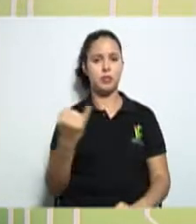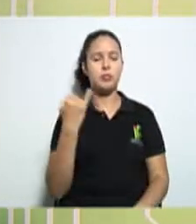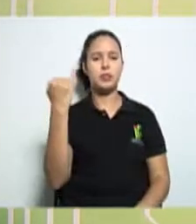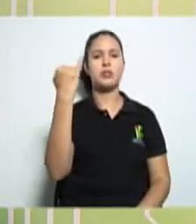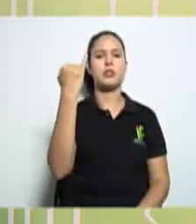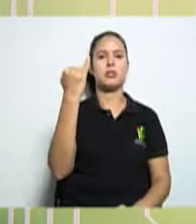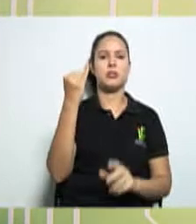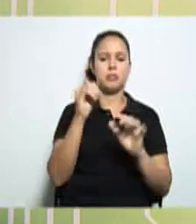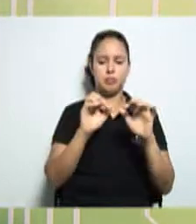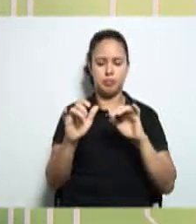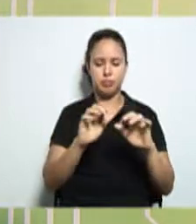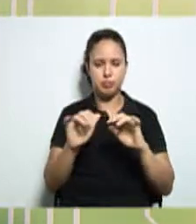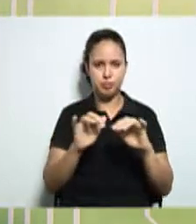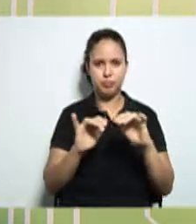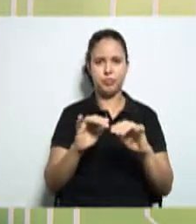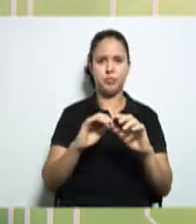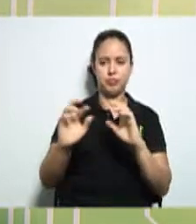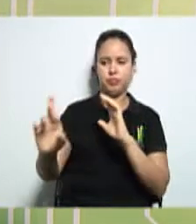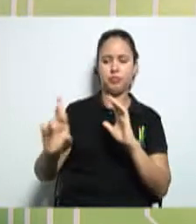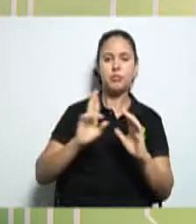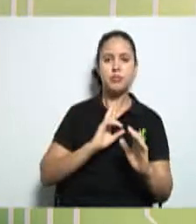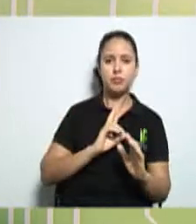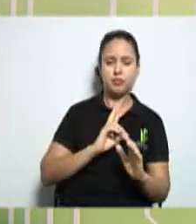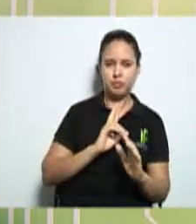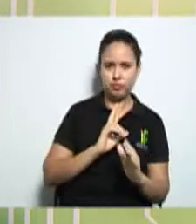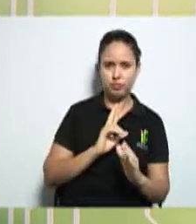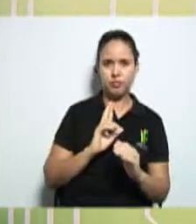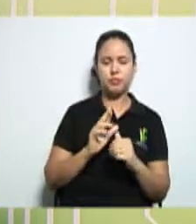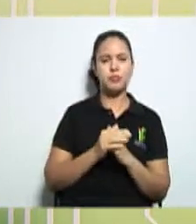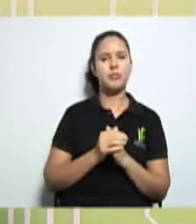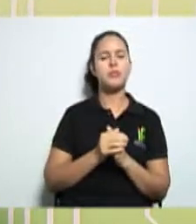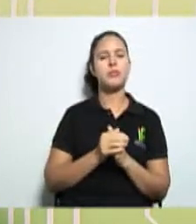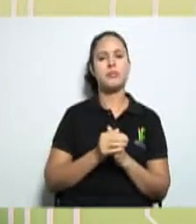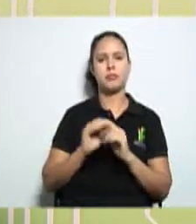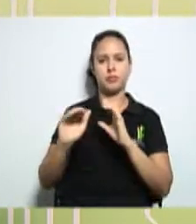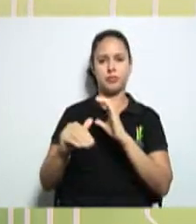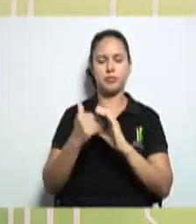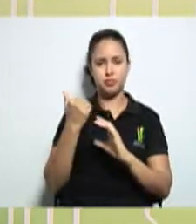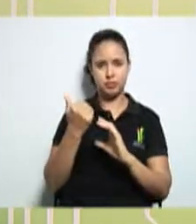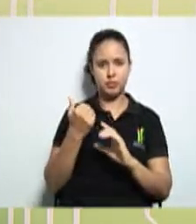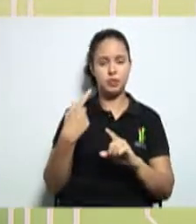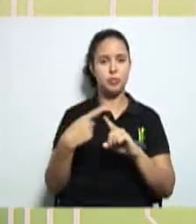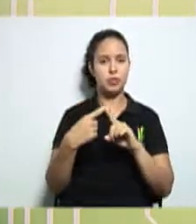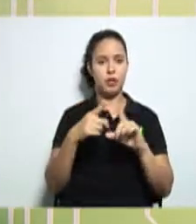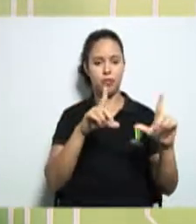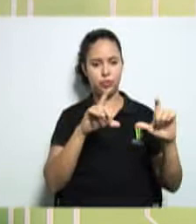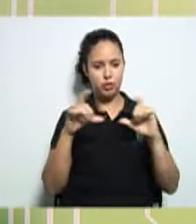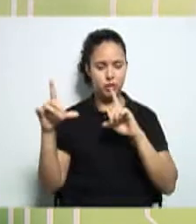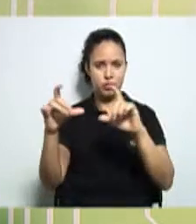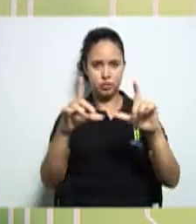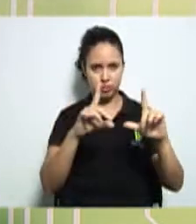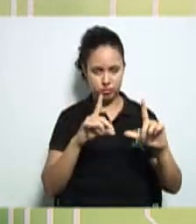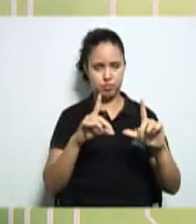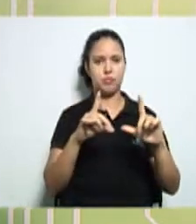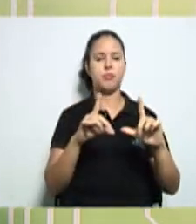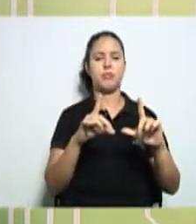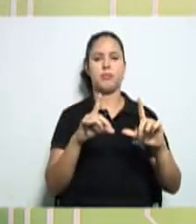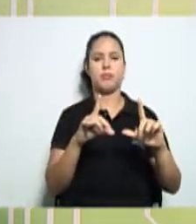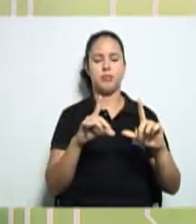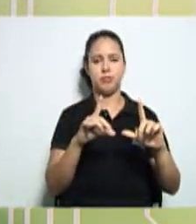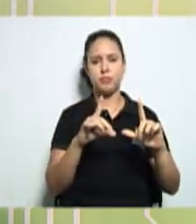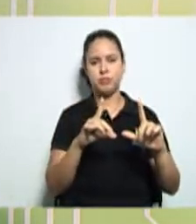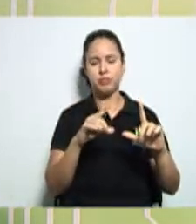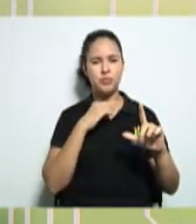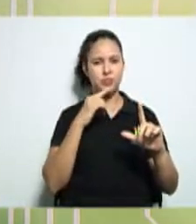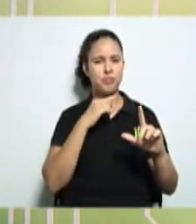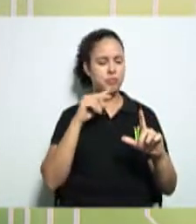transcrevam essas respostas dos alunos e encaminhem para a gente, porque quando vem a foto, às vezes a resolução talvez não